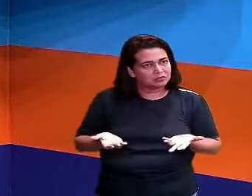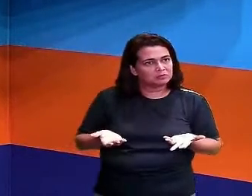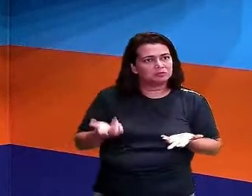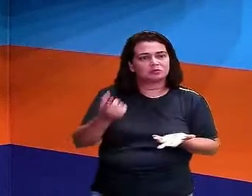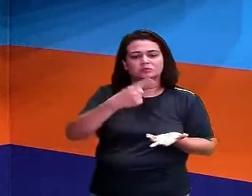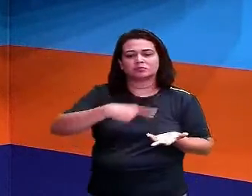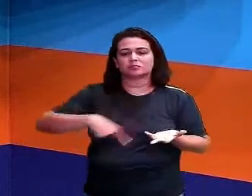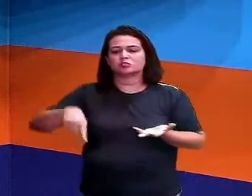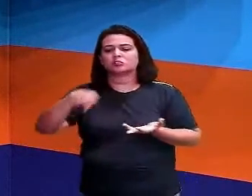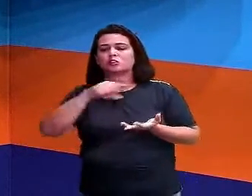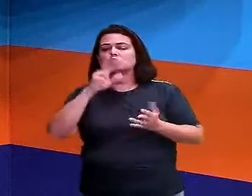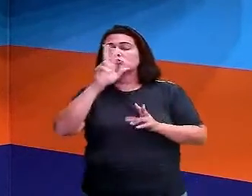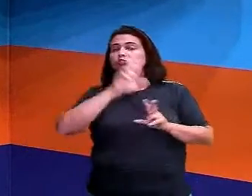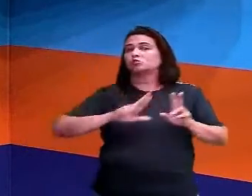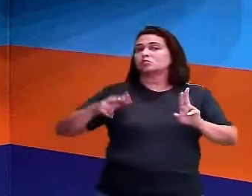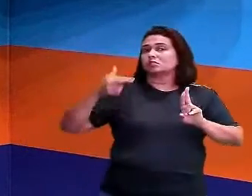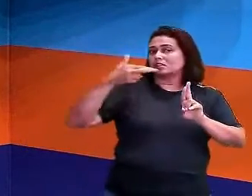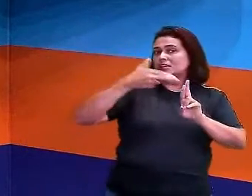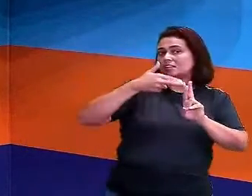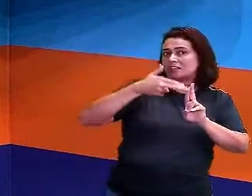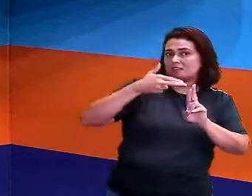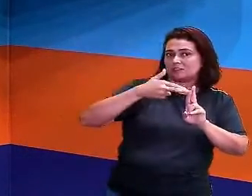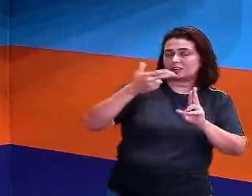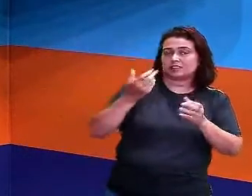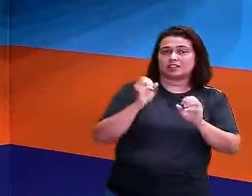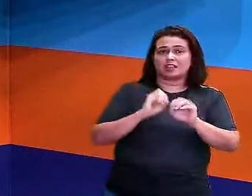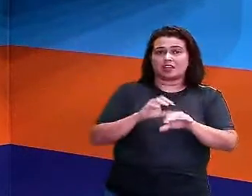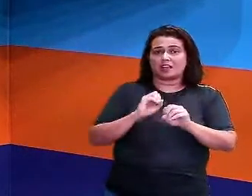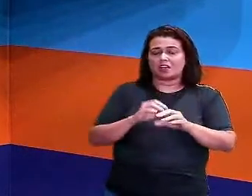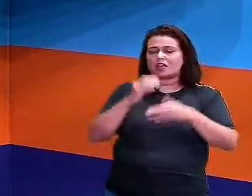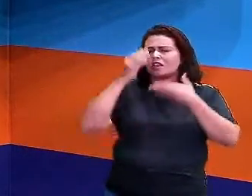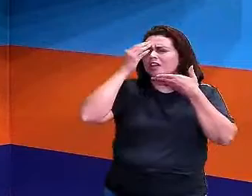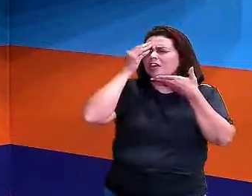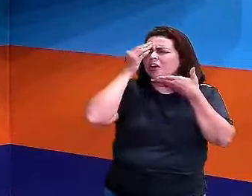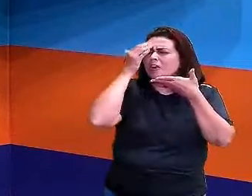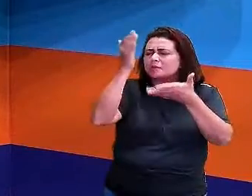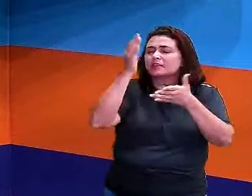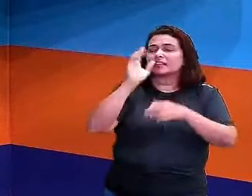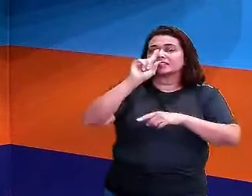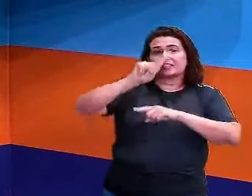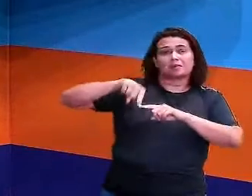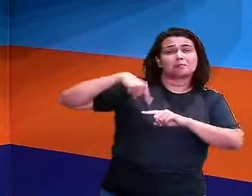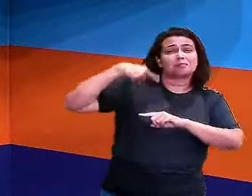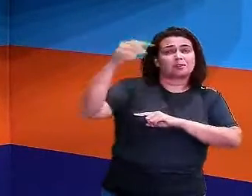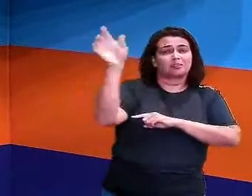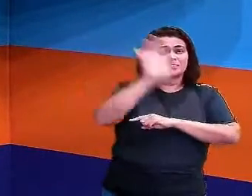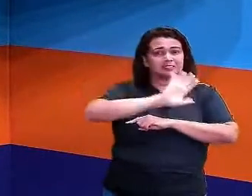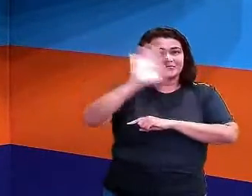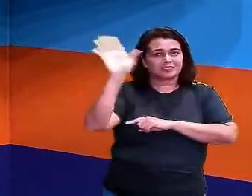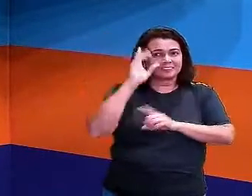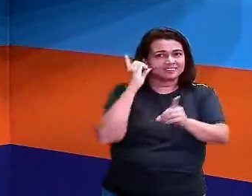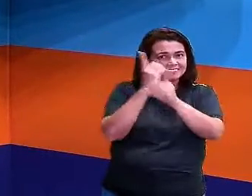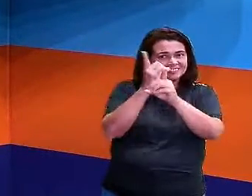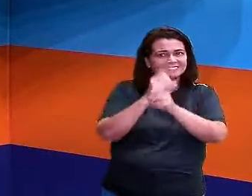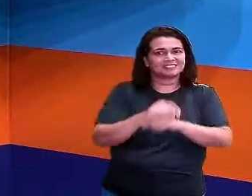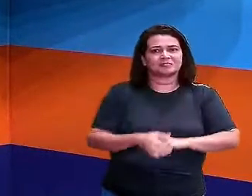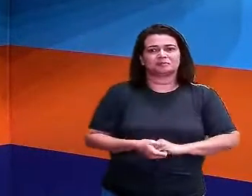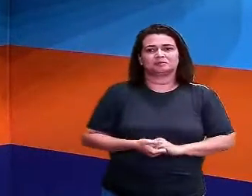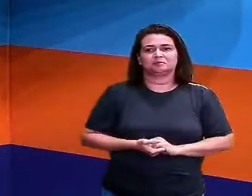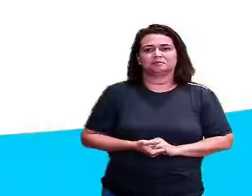que a gente utilizou hoje. Essa foi a nossa aula. Muito obrigada e eu espero vocês na próxima aula.